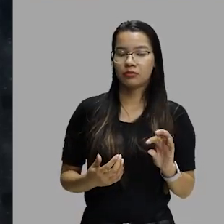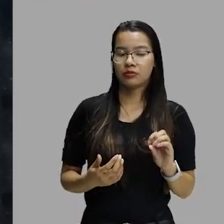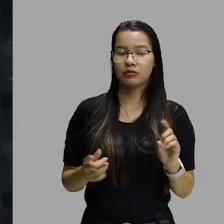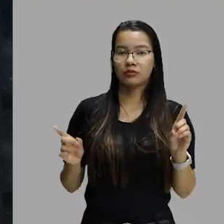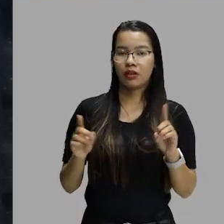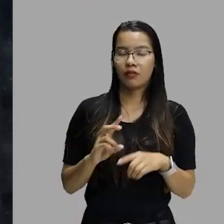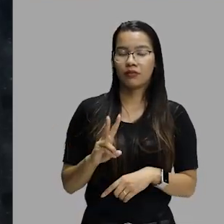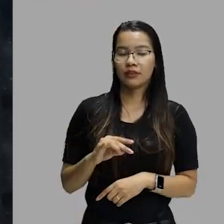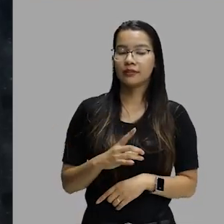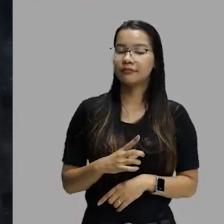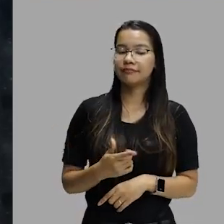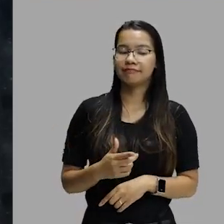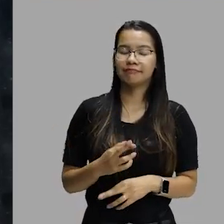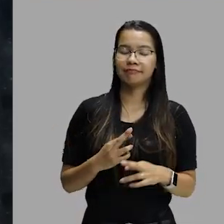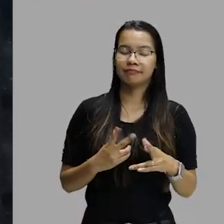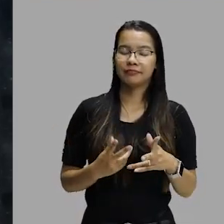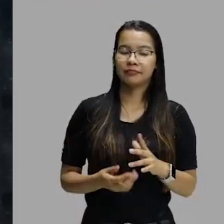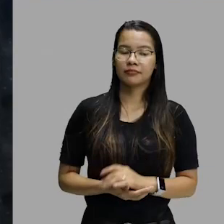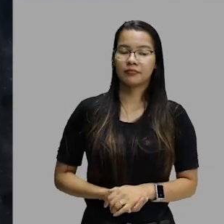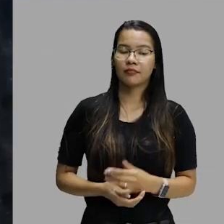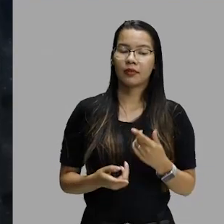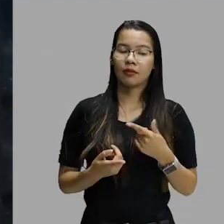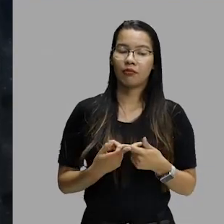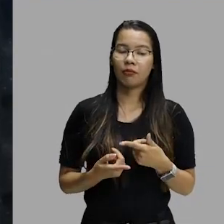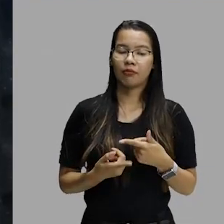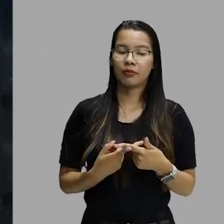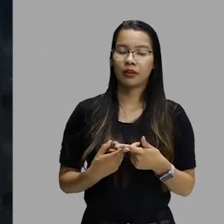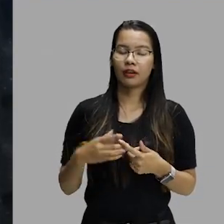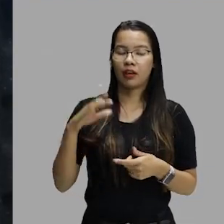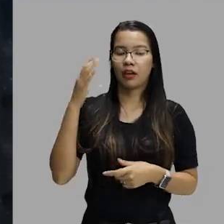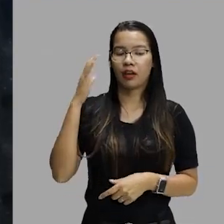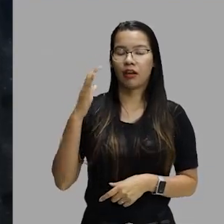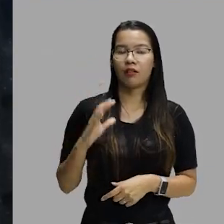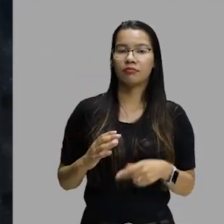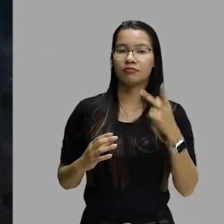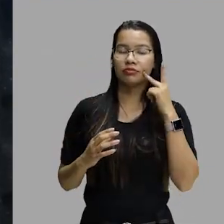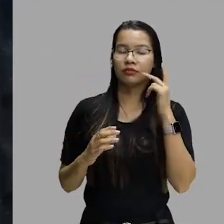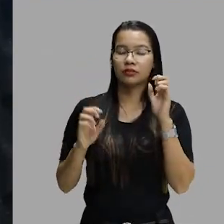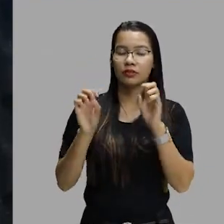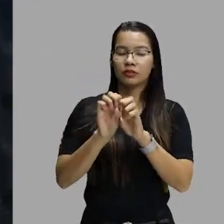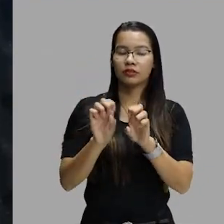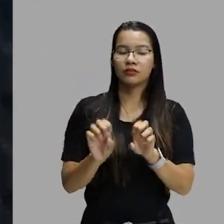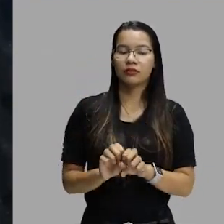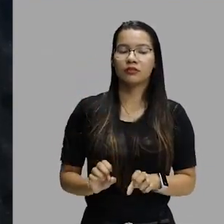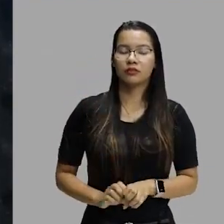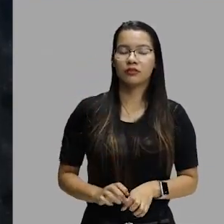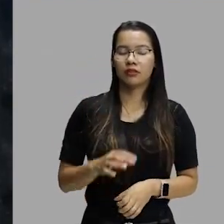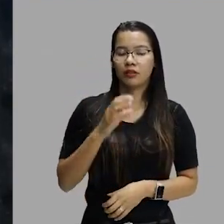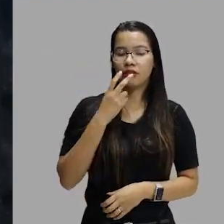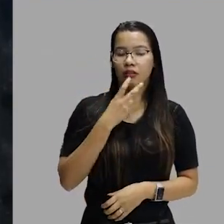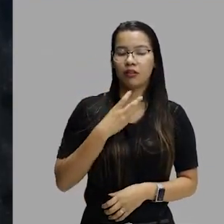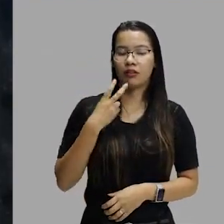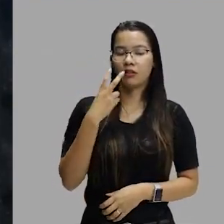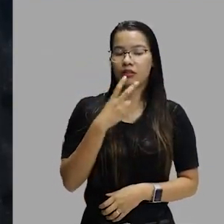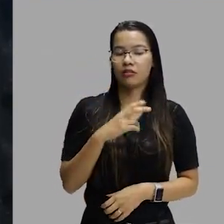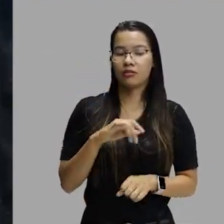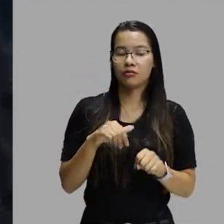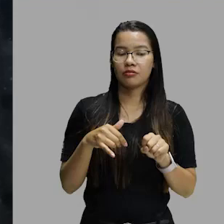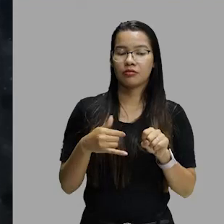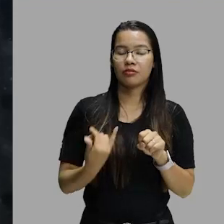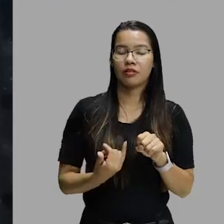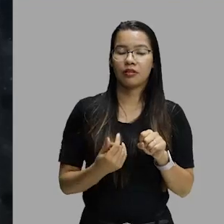muita diferença. Para quê, Cacau? Para a estrutura oracional. Sujeito,